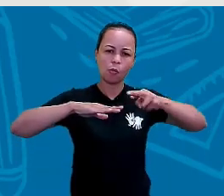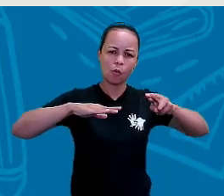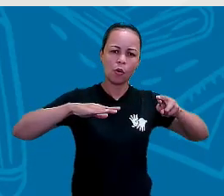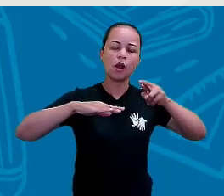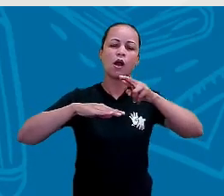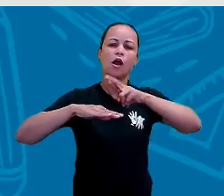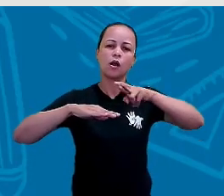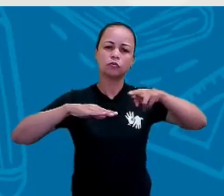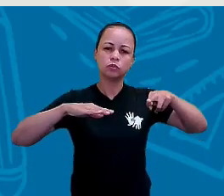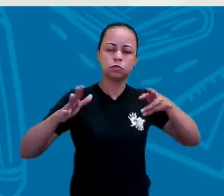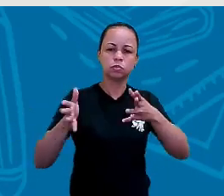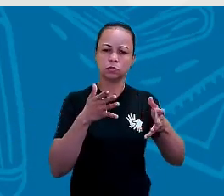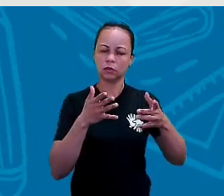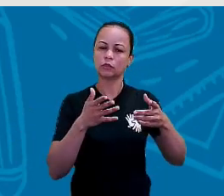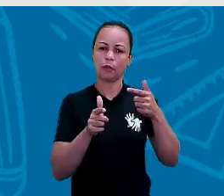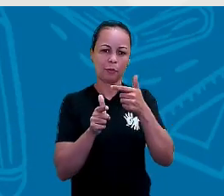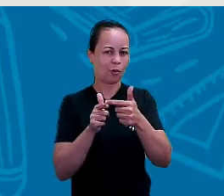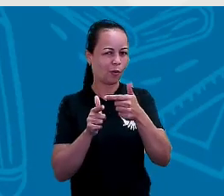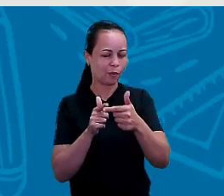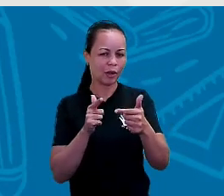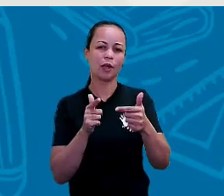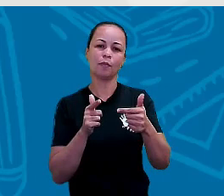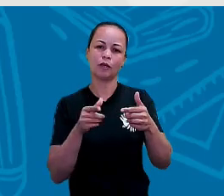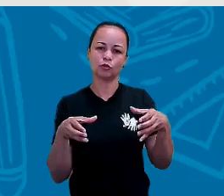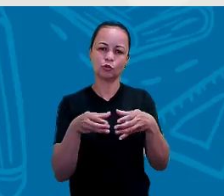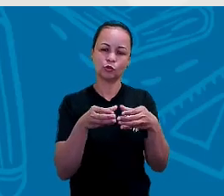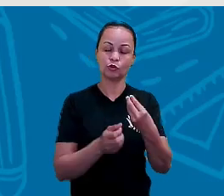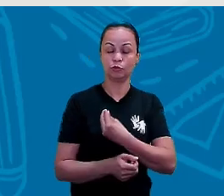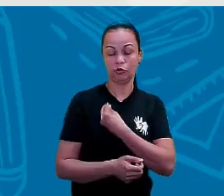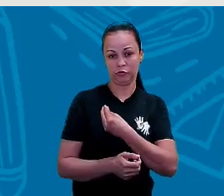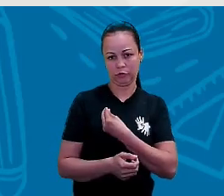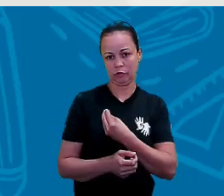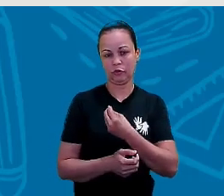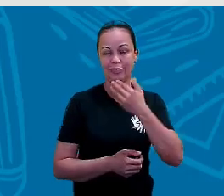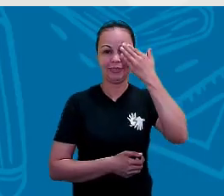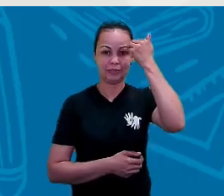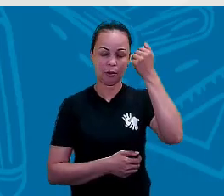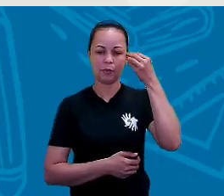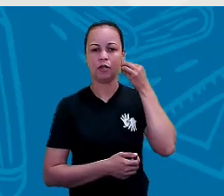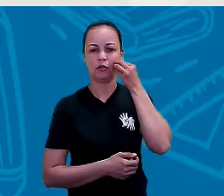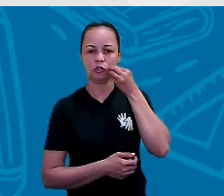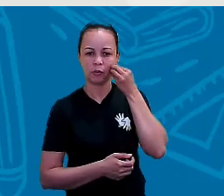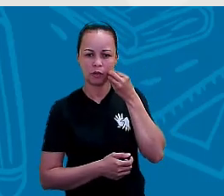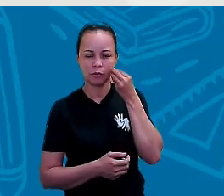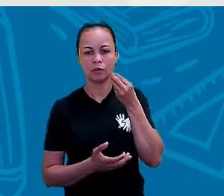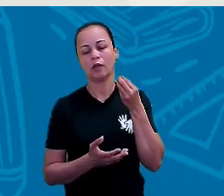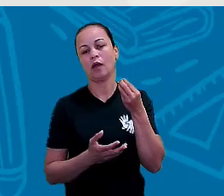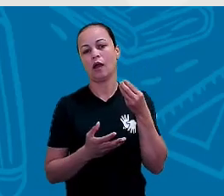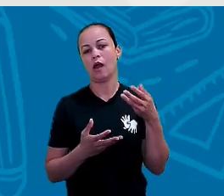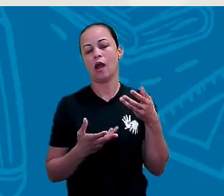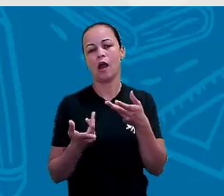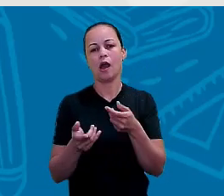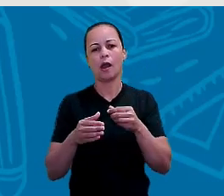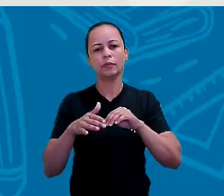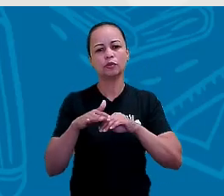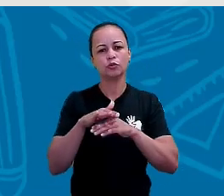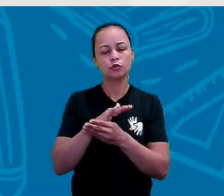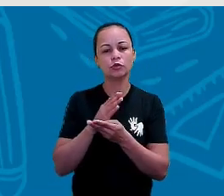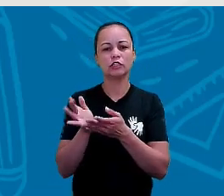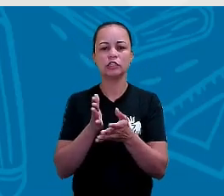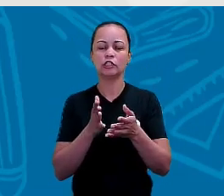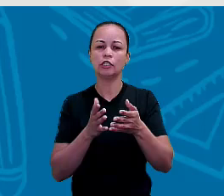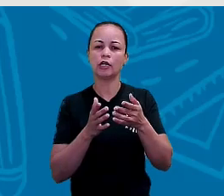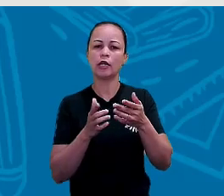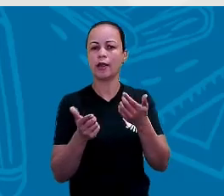prejudiciais aos seres vivos, E identificar e experimentar hábitos de prevenção